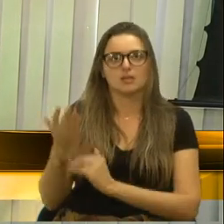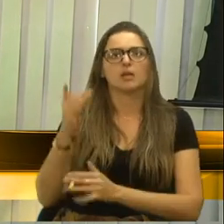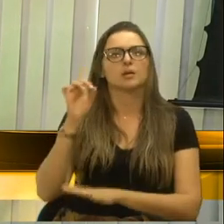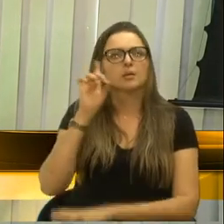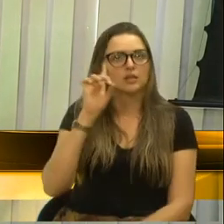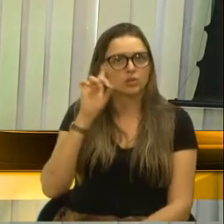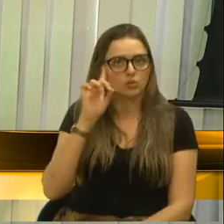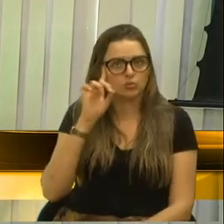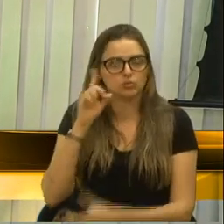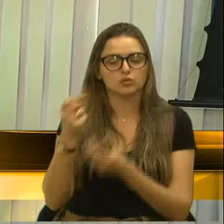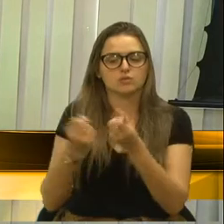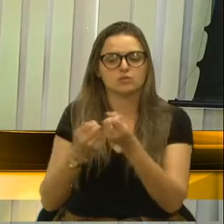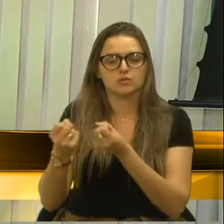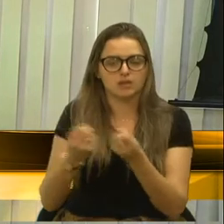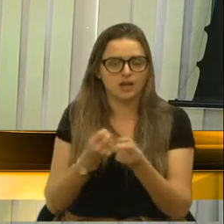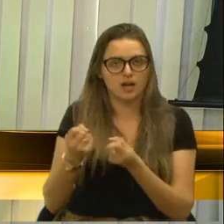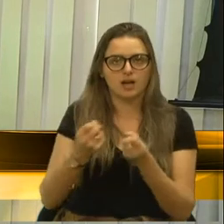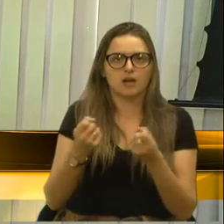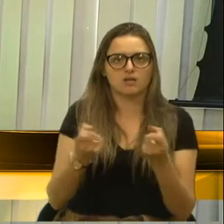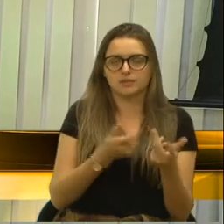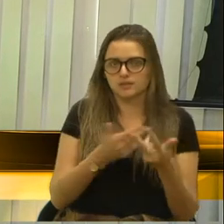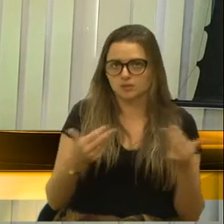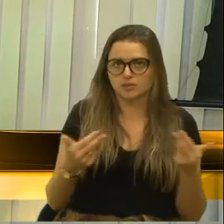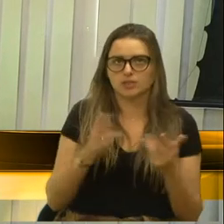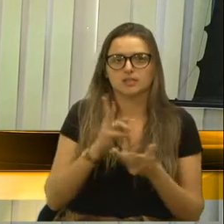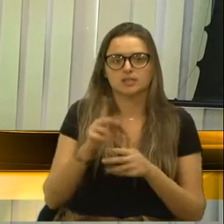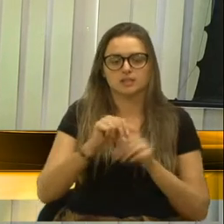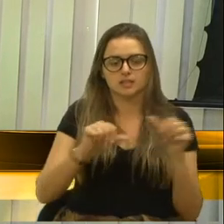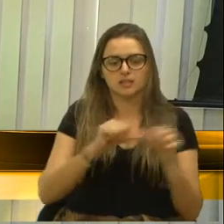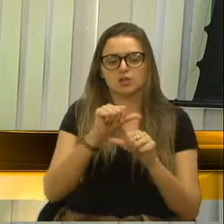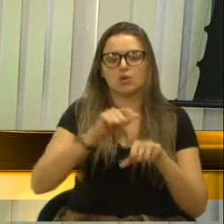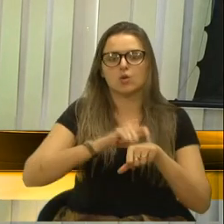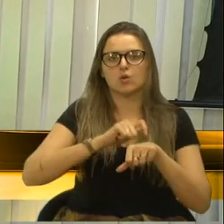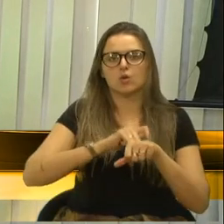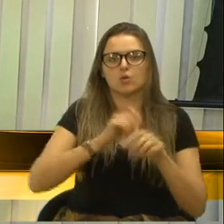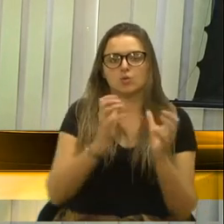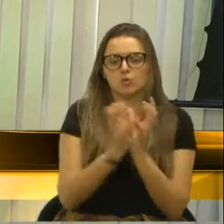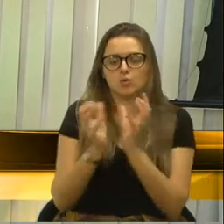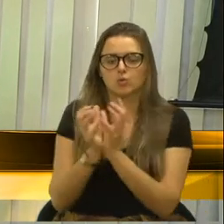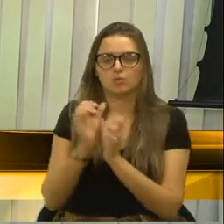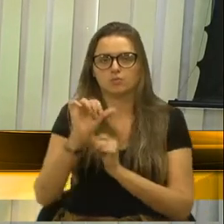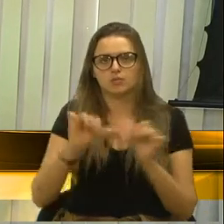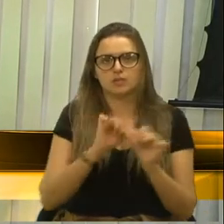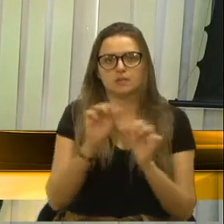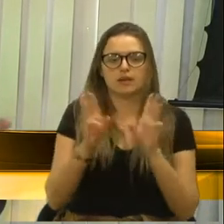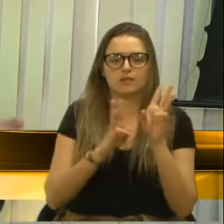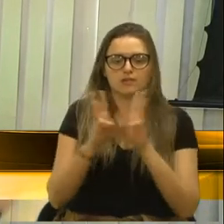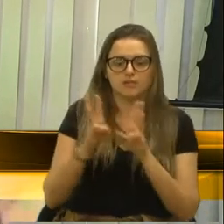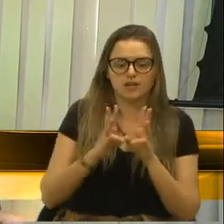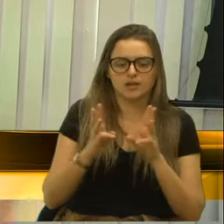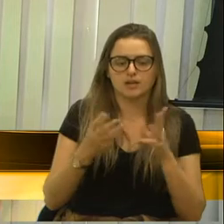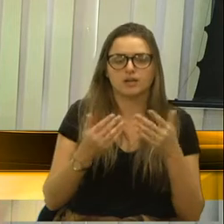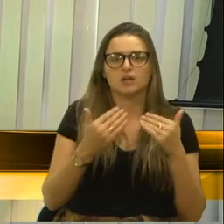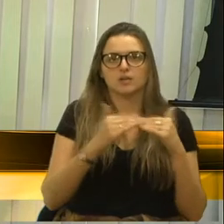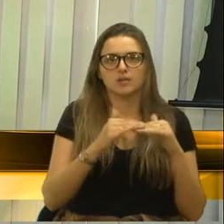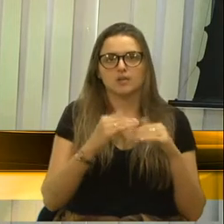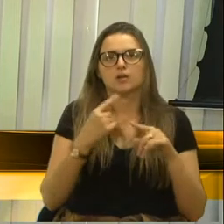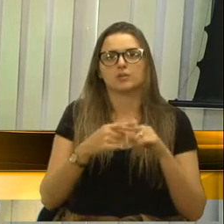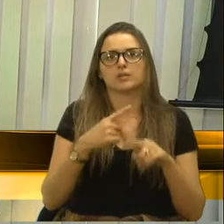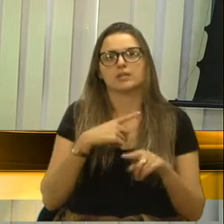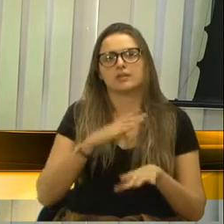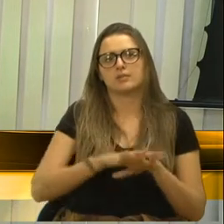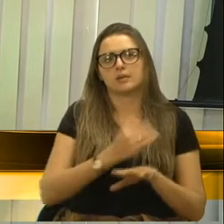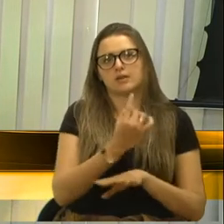os veículos sejam higienizados a cada troca de turno, as cabines, as vans, porque tivemos mais um